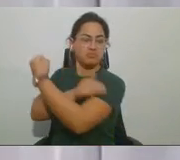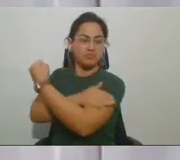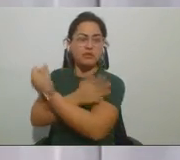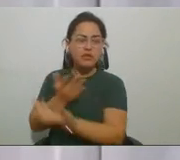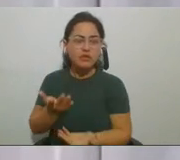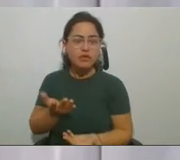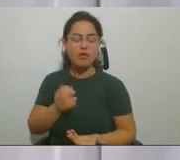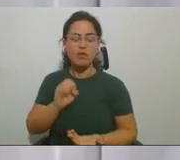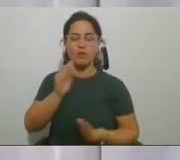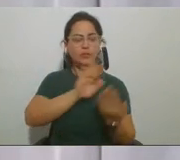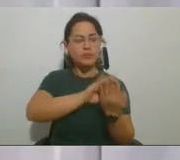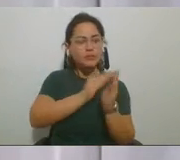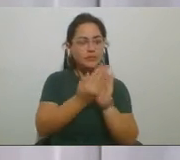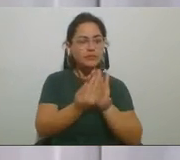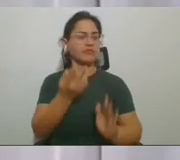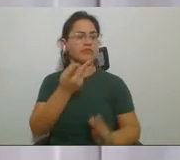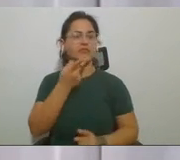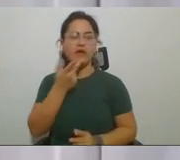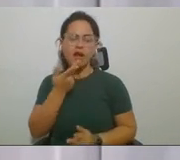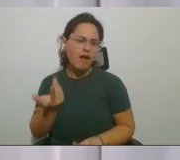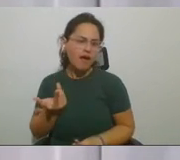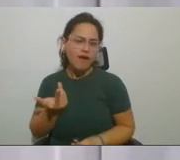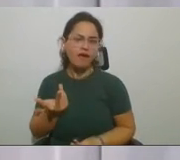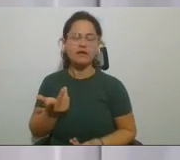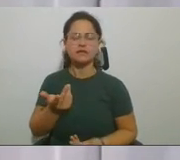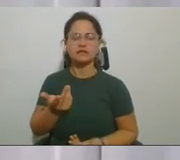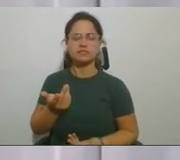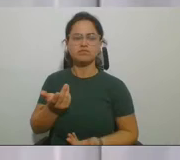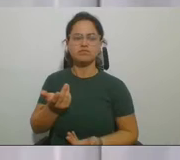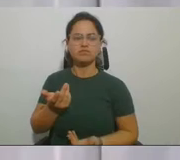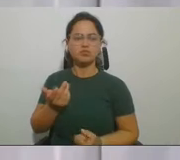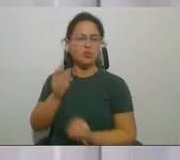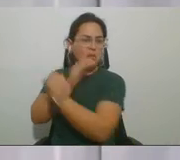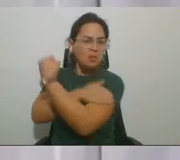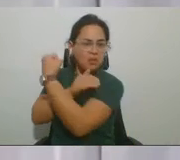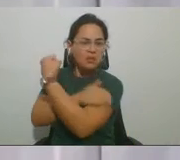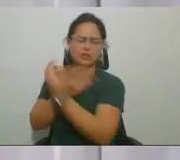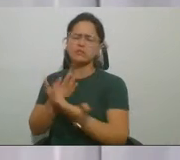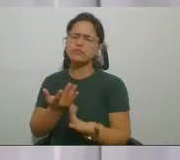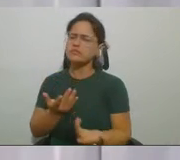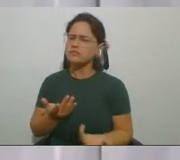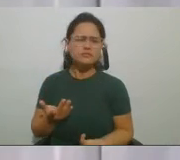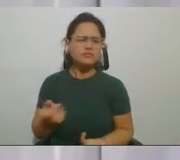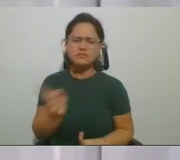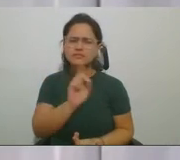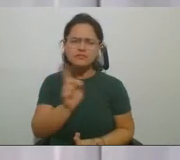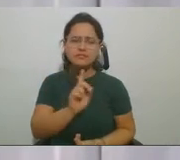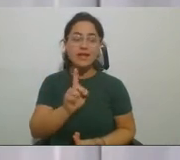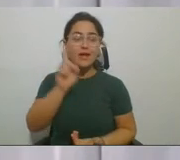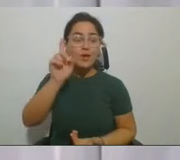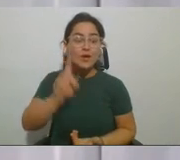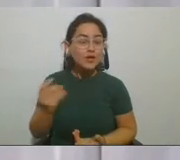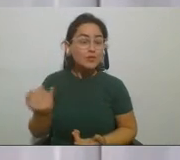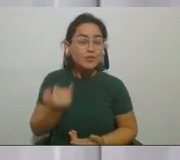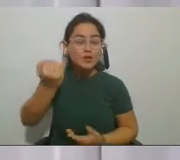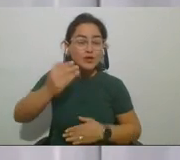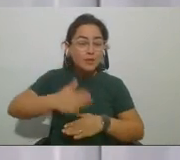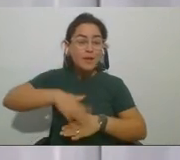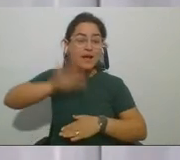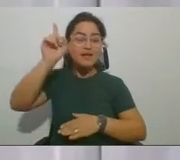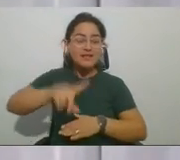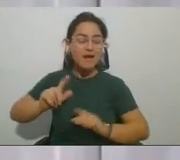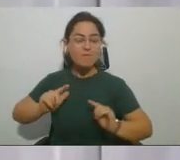como feministas. O que verdadeiramente importa é a atitude